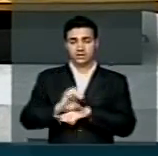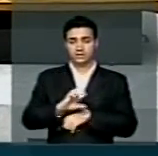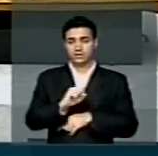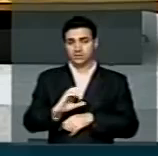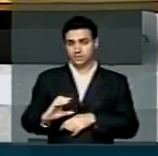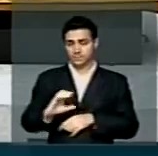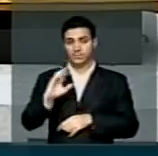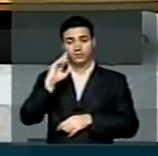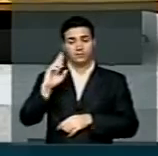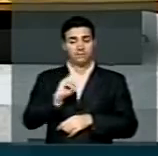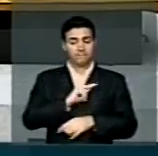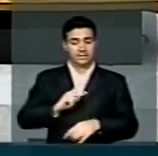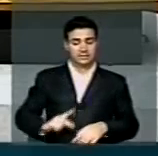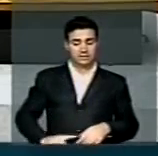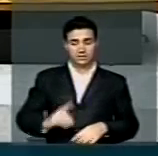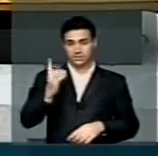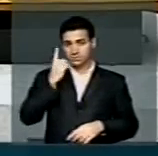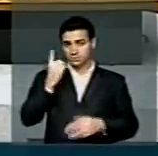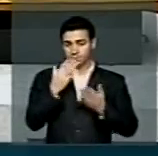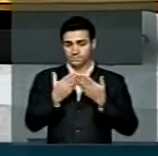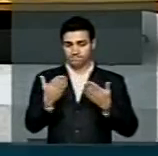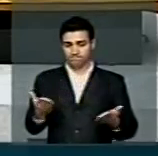Senhor presidente, senhores deputados,